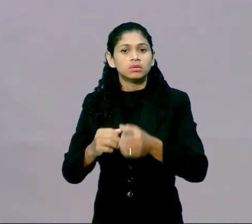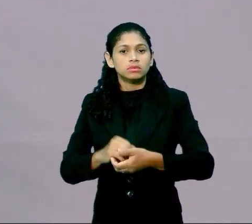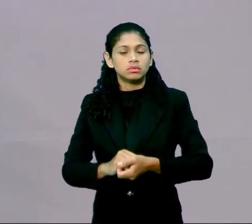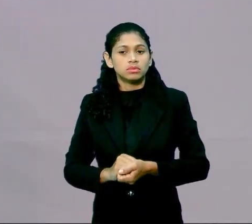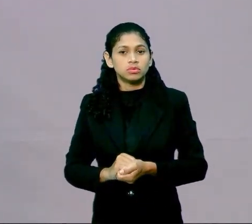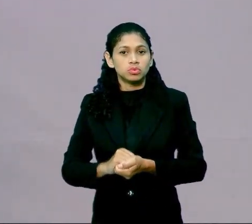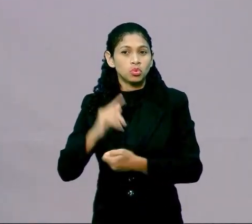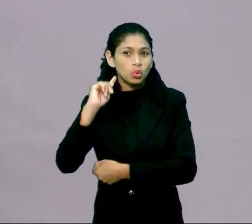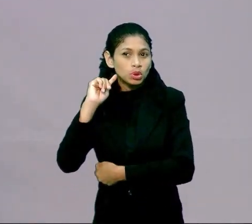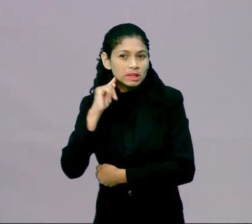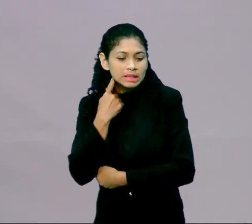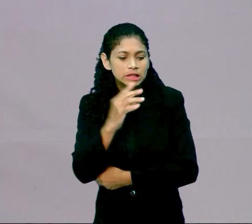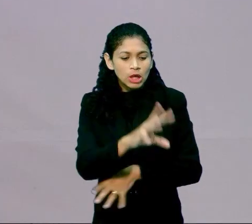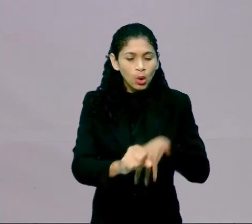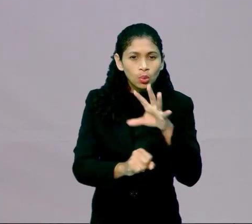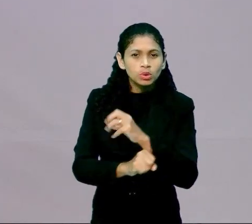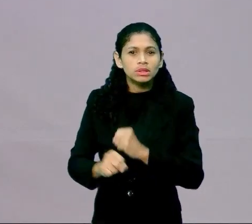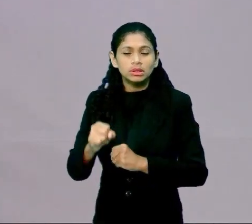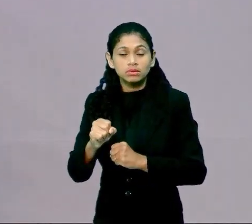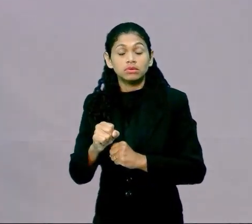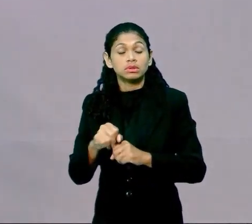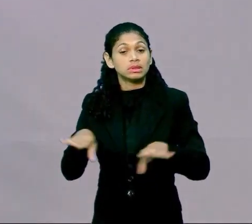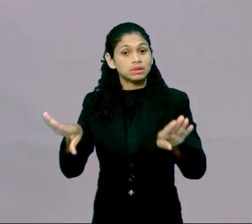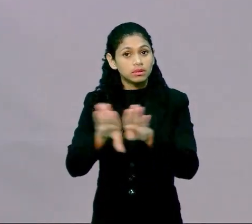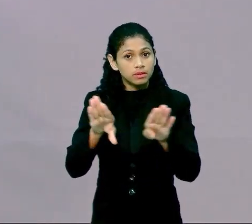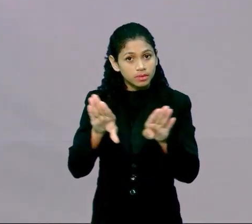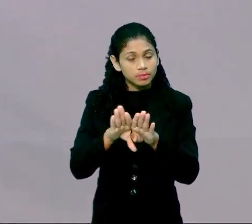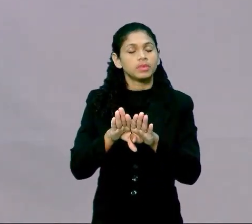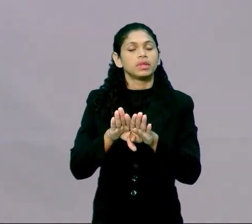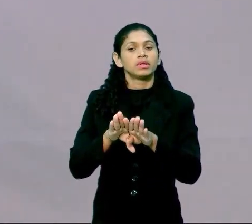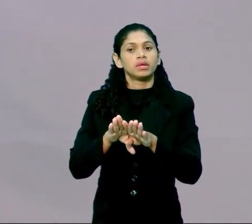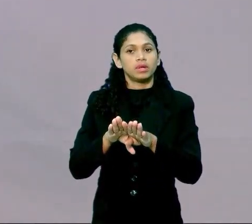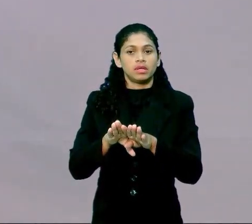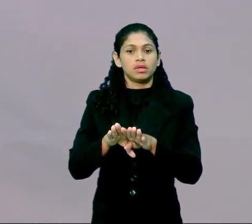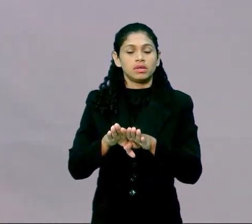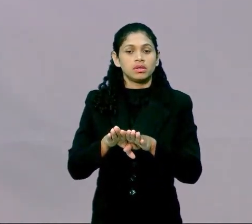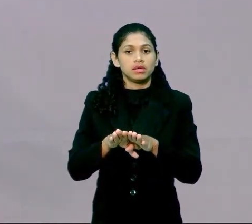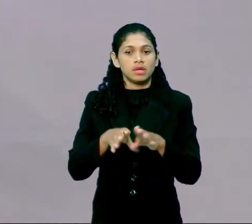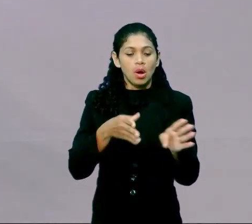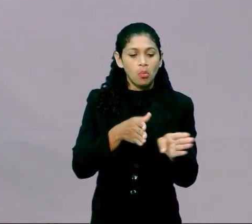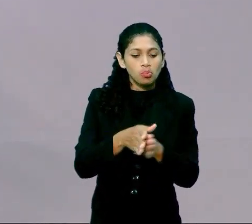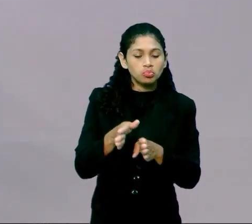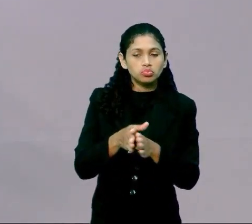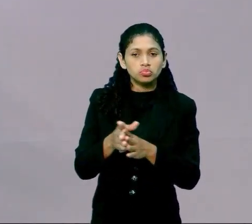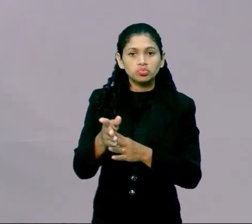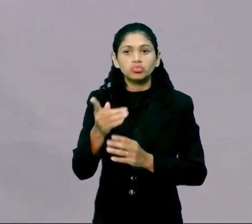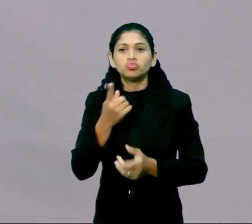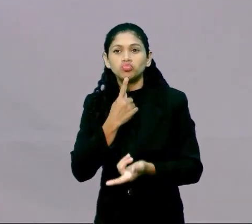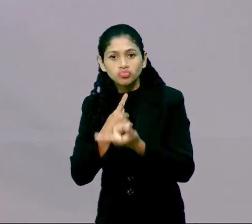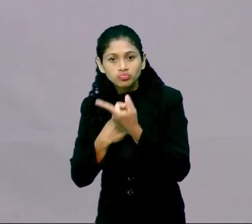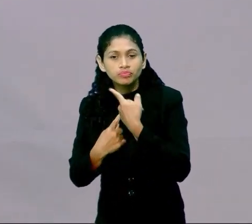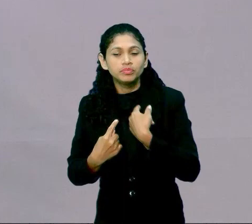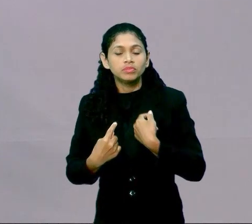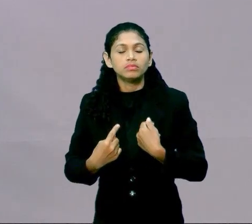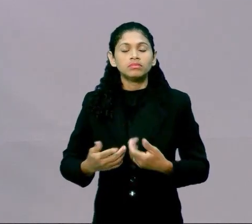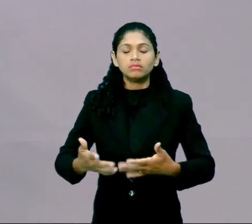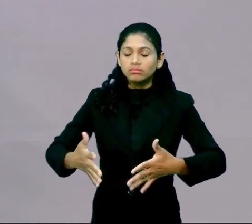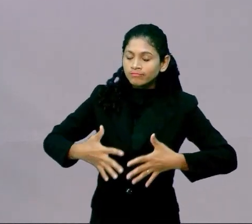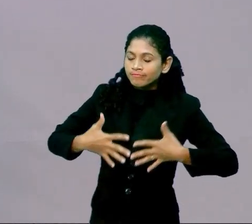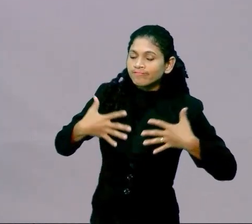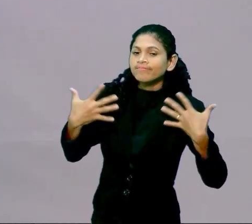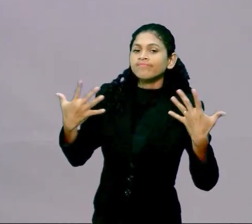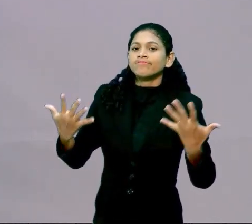é uma forma de gerar uma satisfação. Ou seja, eu estou aqui exemplificando, através